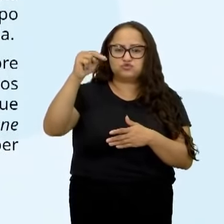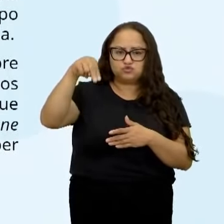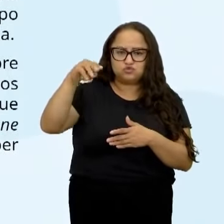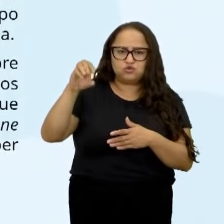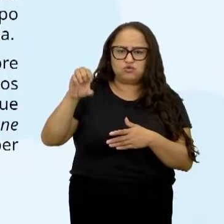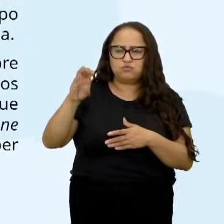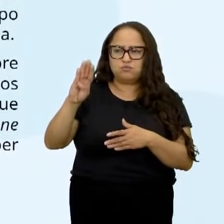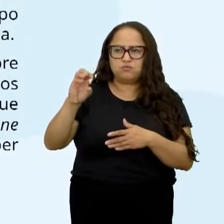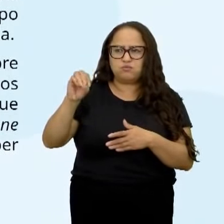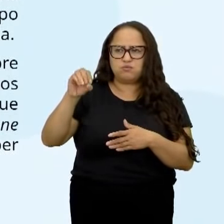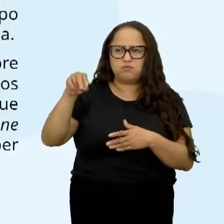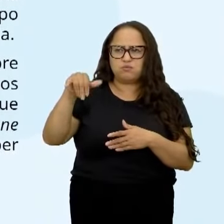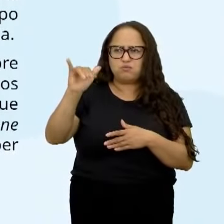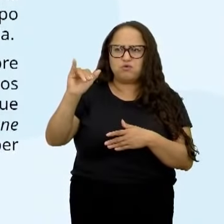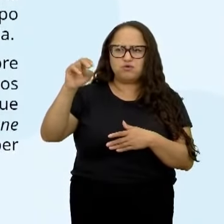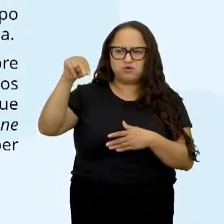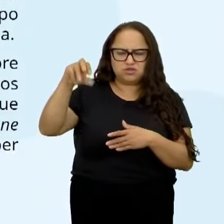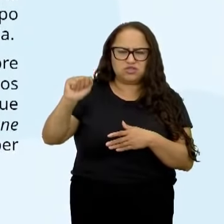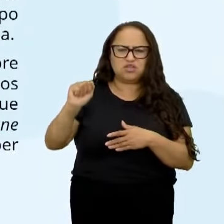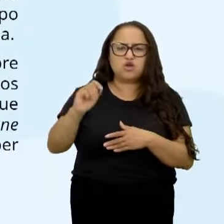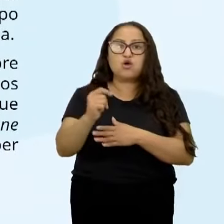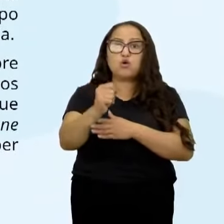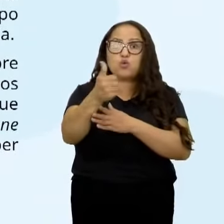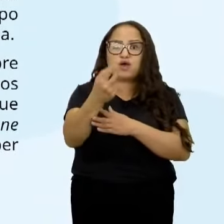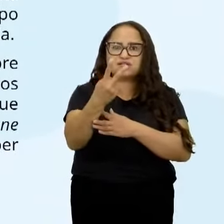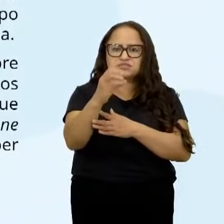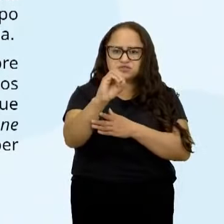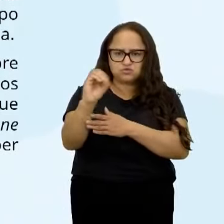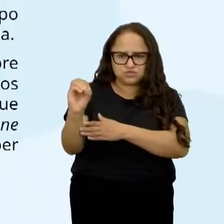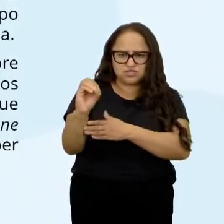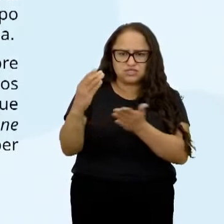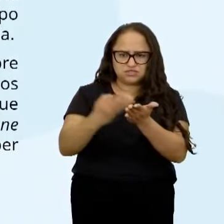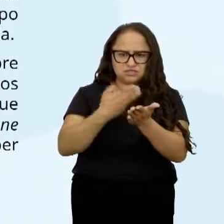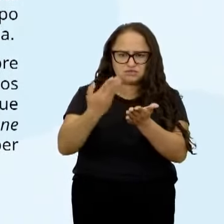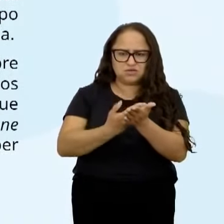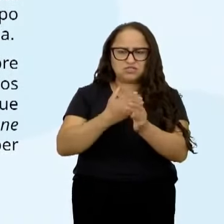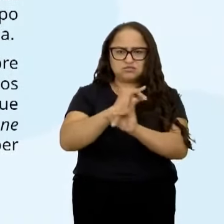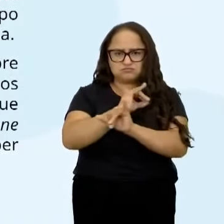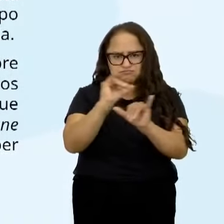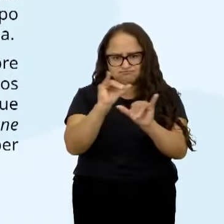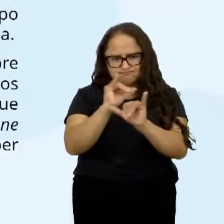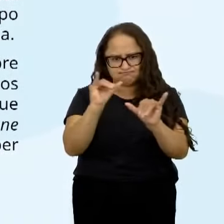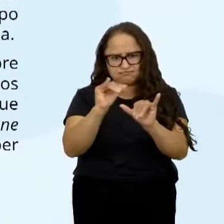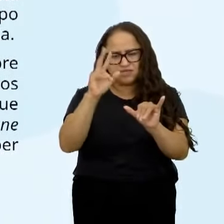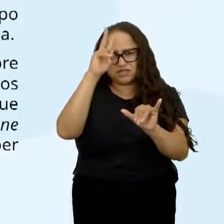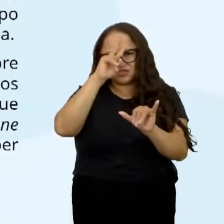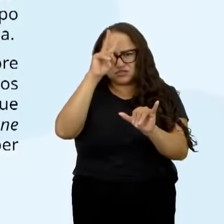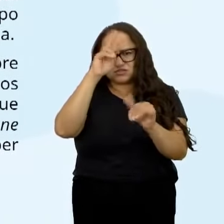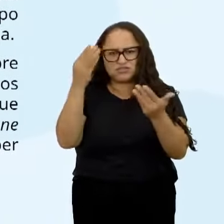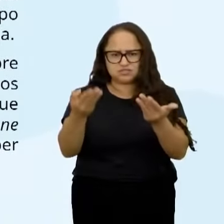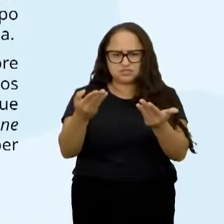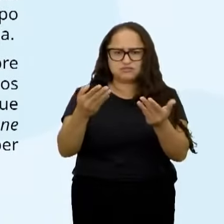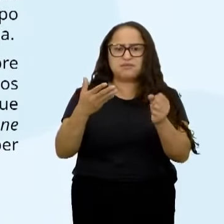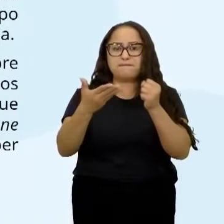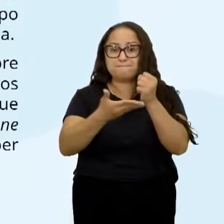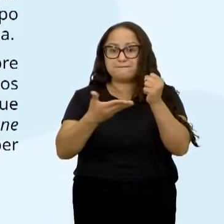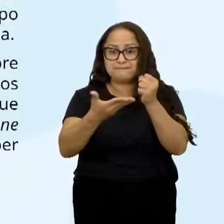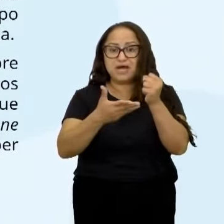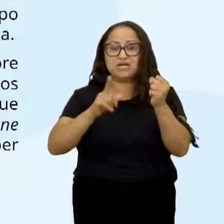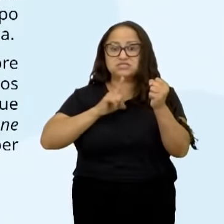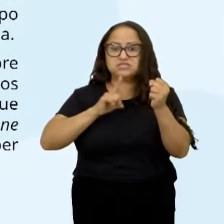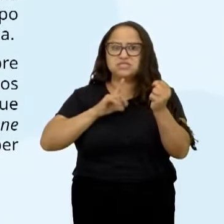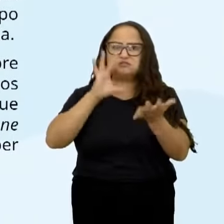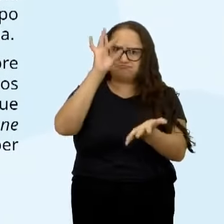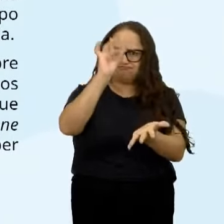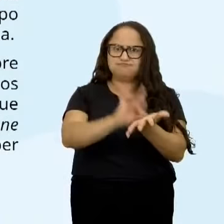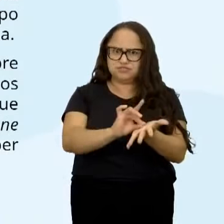por John boyne tem quase 200 páginas em um livro de narrativa histórica Ou seja é uma história que foi baseada em fato